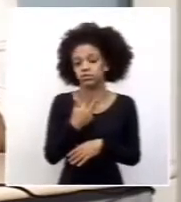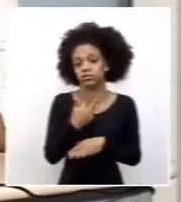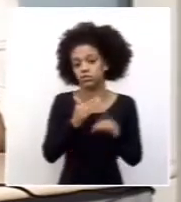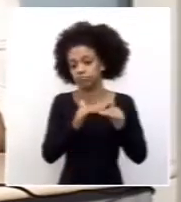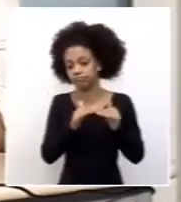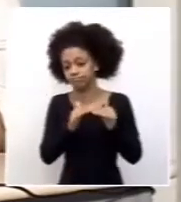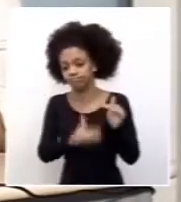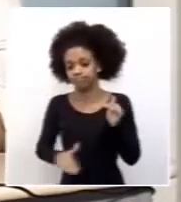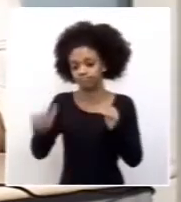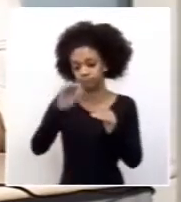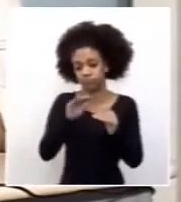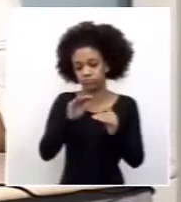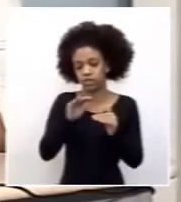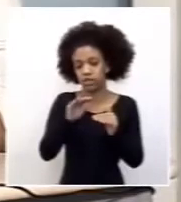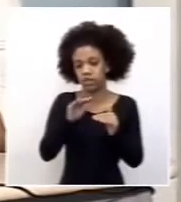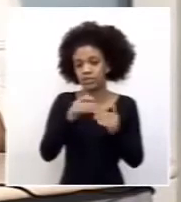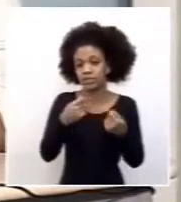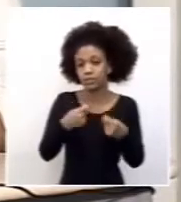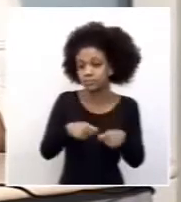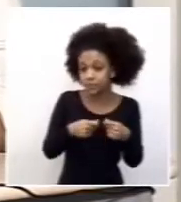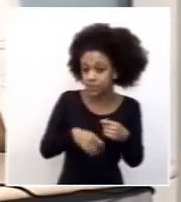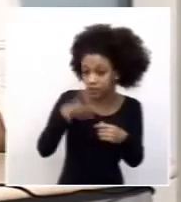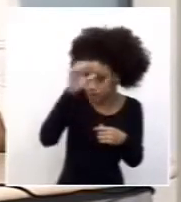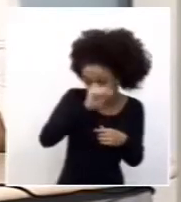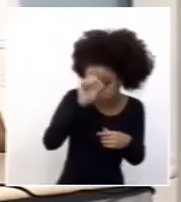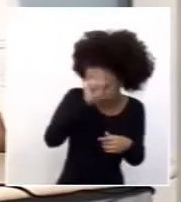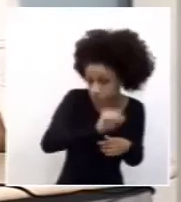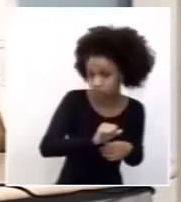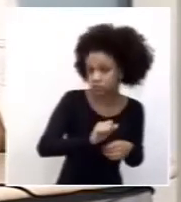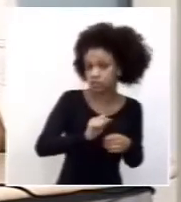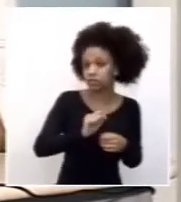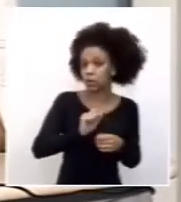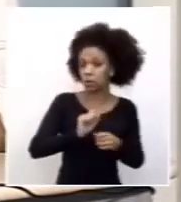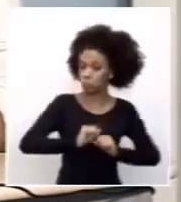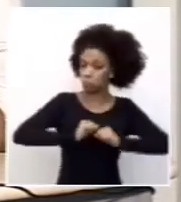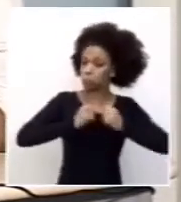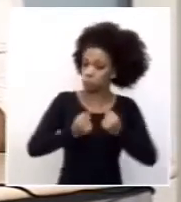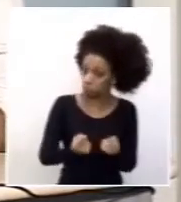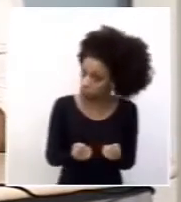à necessidade de aprendizado significativo.